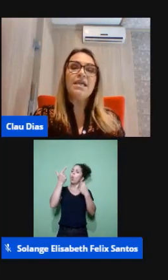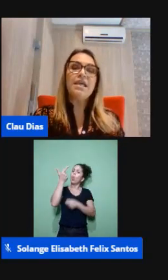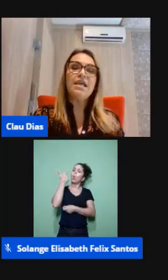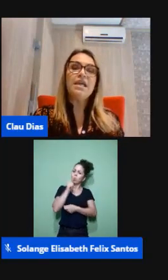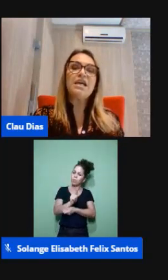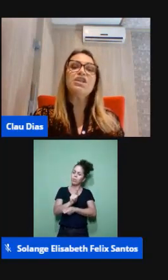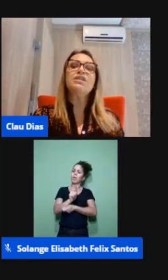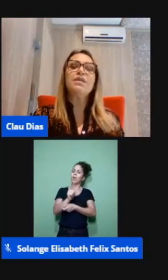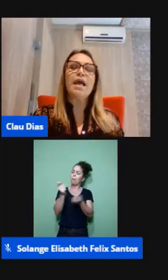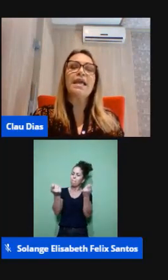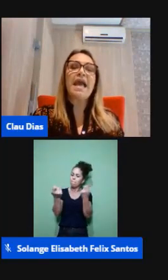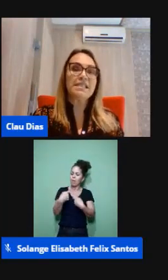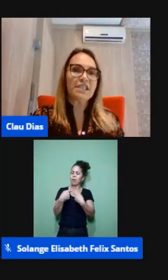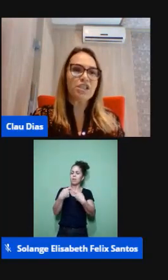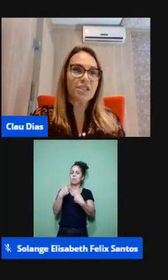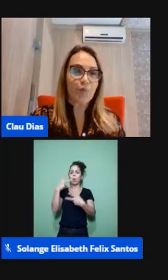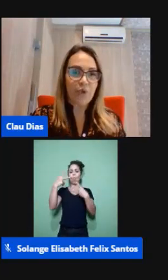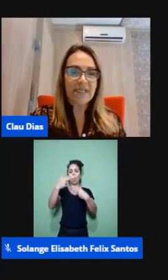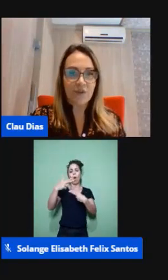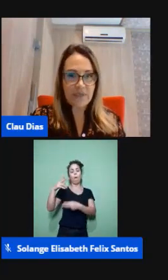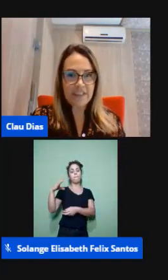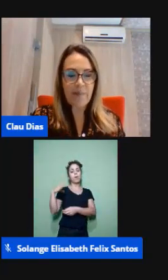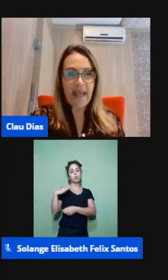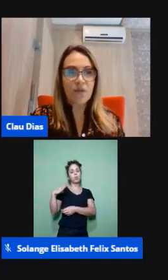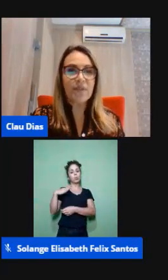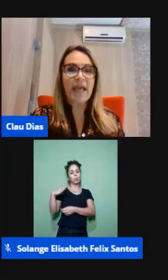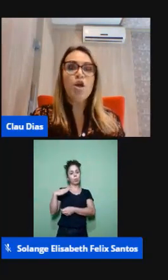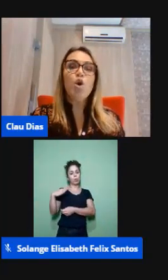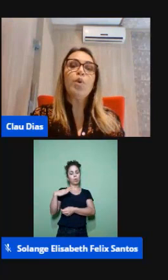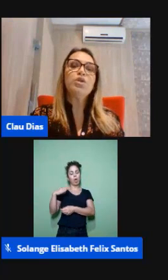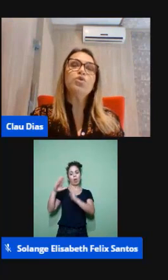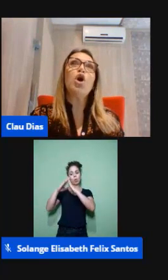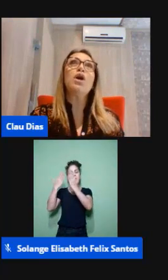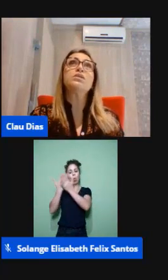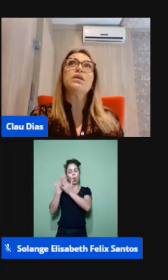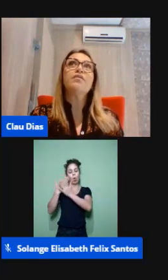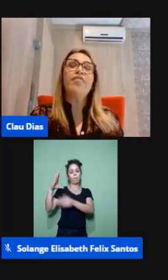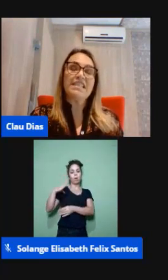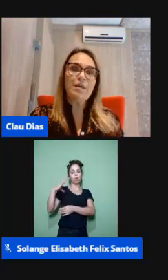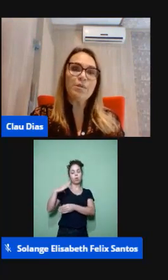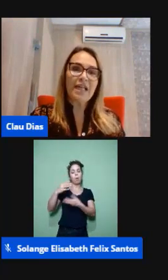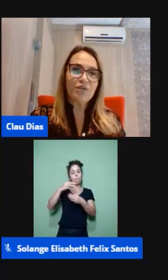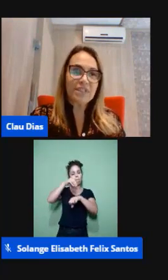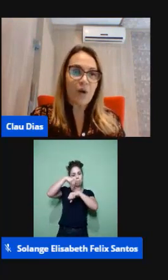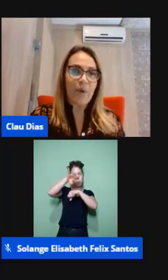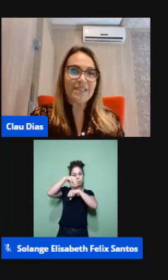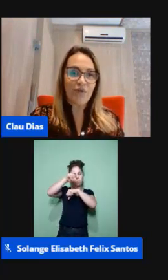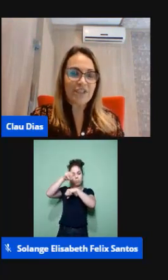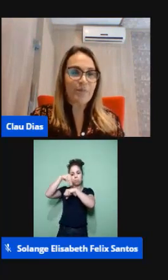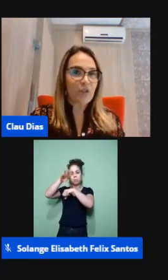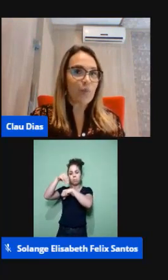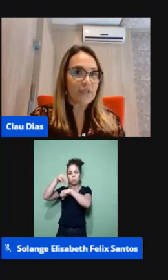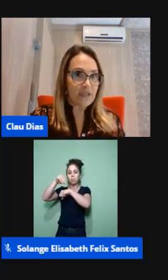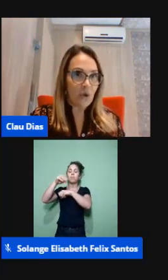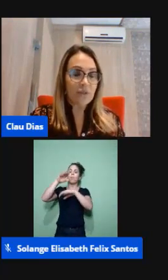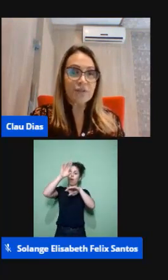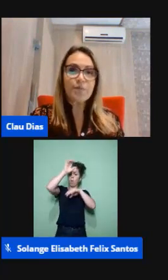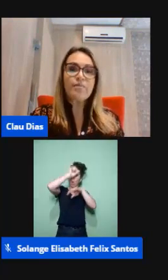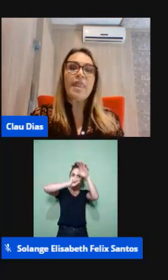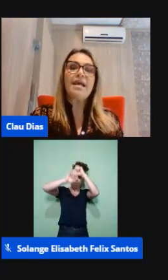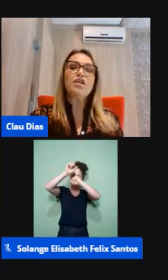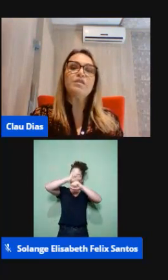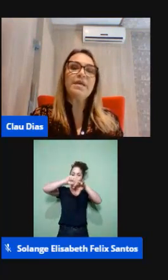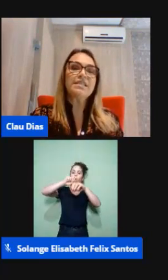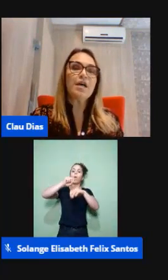né? E a gente quer, sim, distribuir esse conhecimento, né? Quando nós fazemos alusão a esse conhecimento